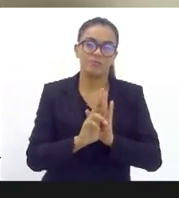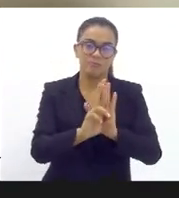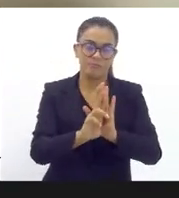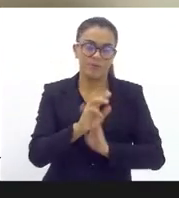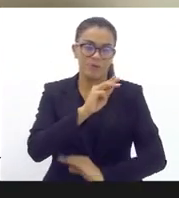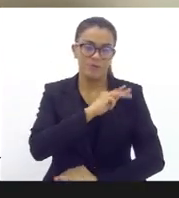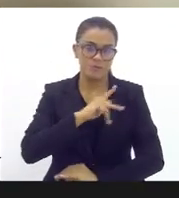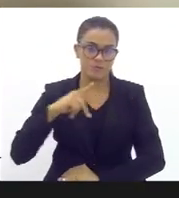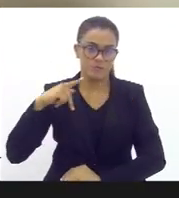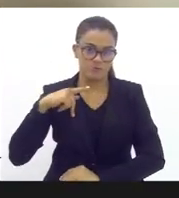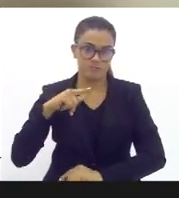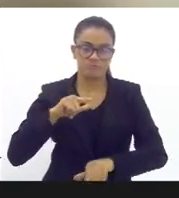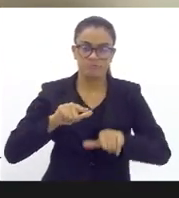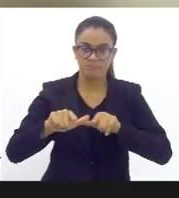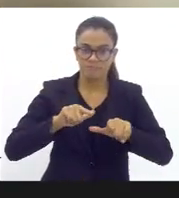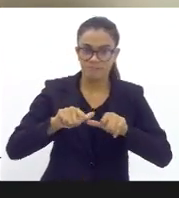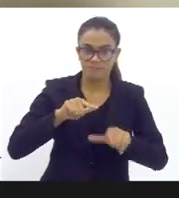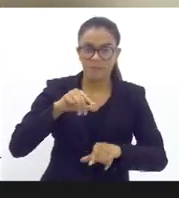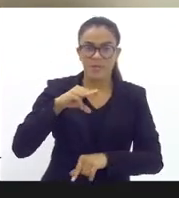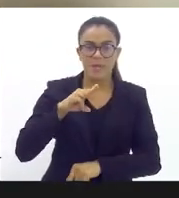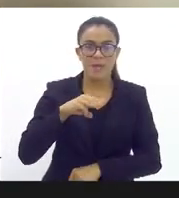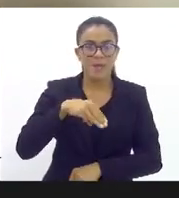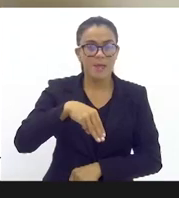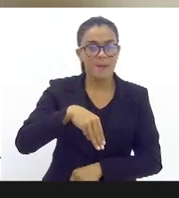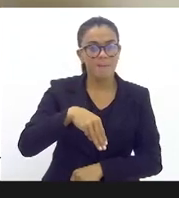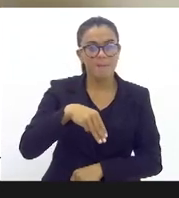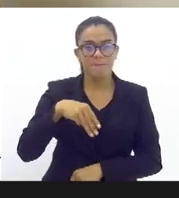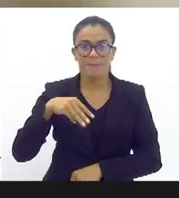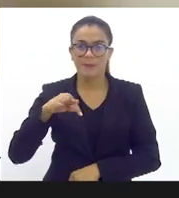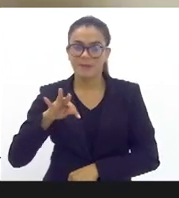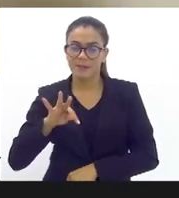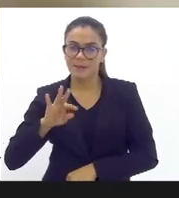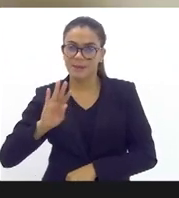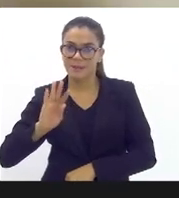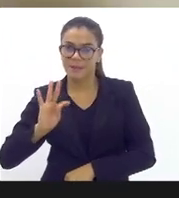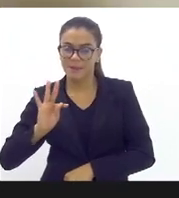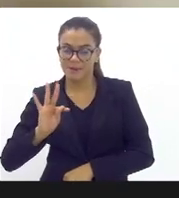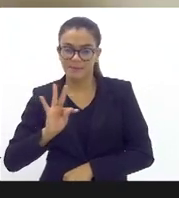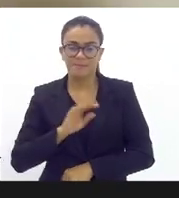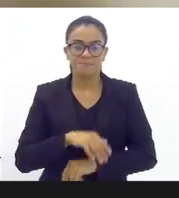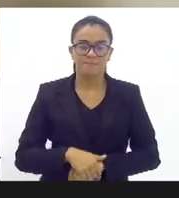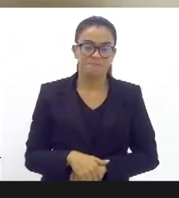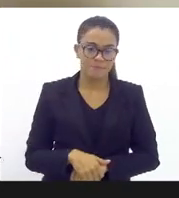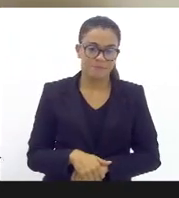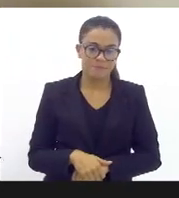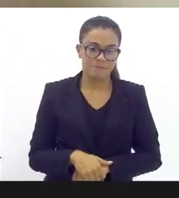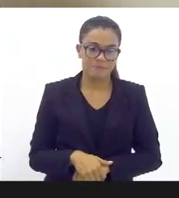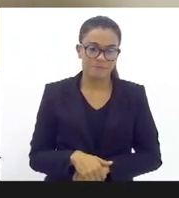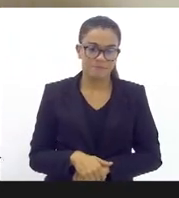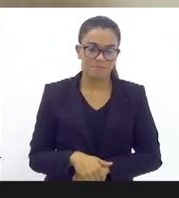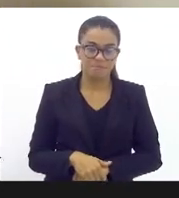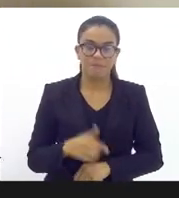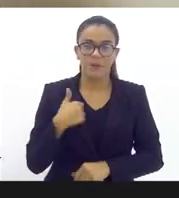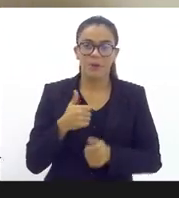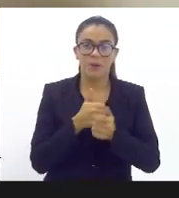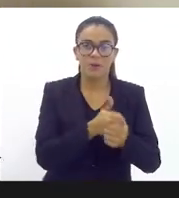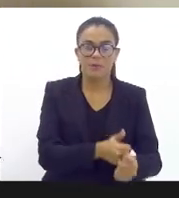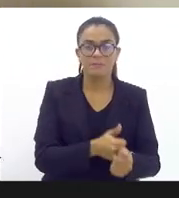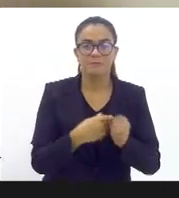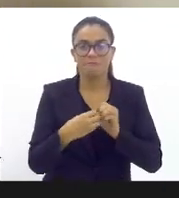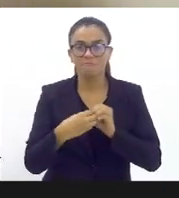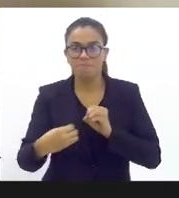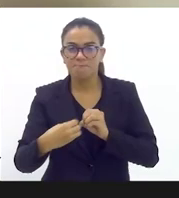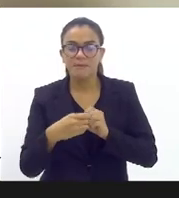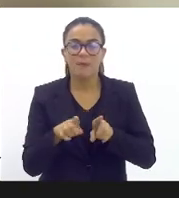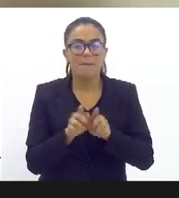Ministério Público do Trabalho, eu fico bem à vontade, porque é um tema que eu acompanho de perto e é um tema sobre o qual